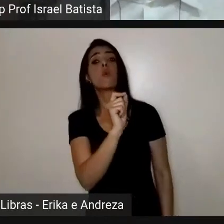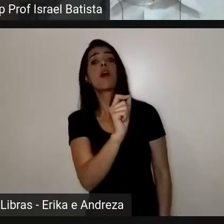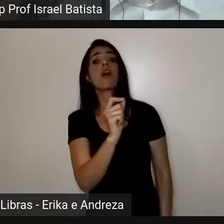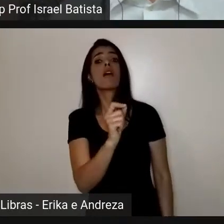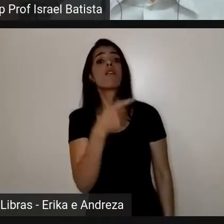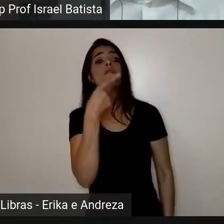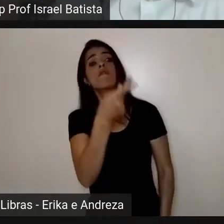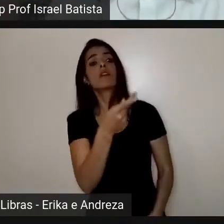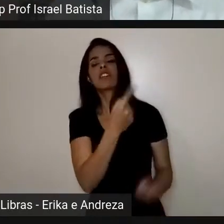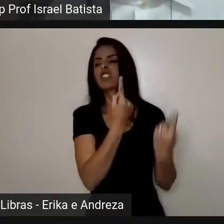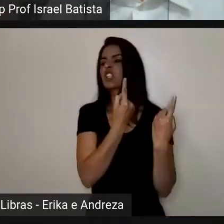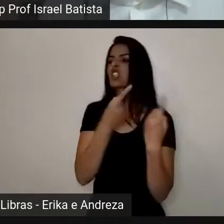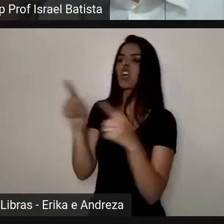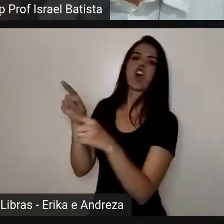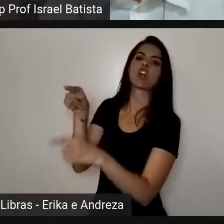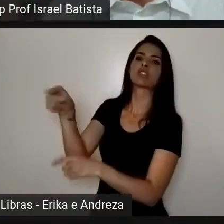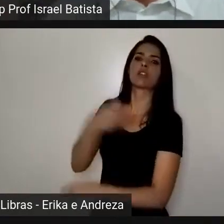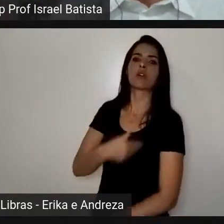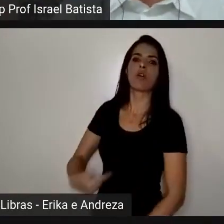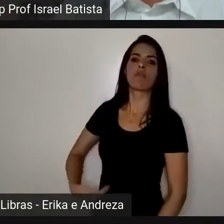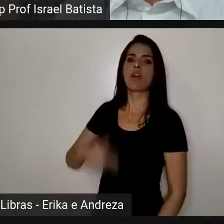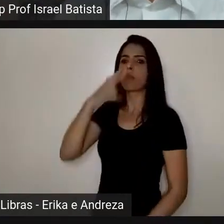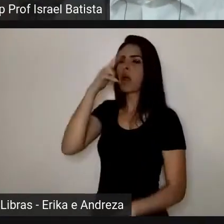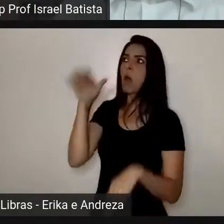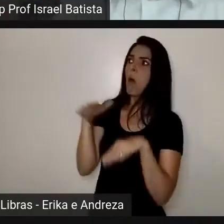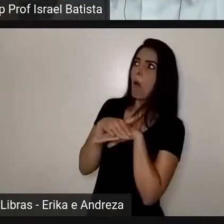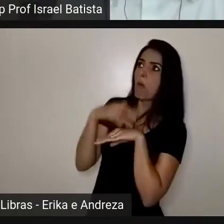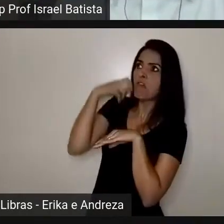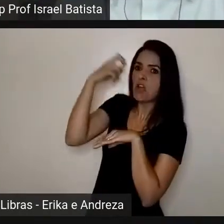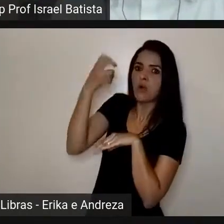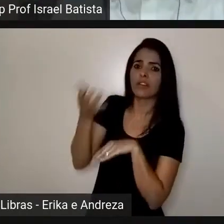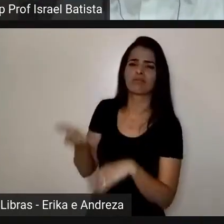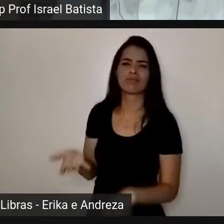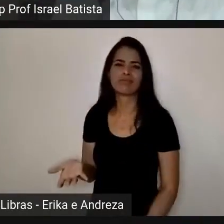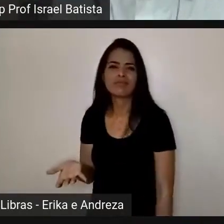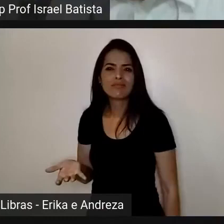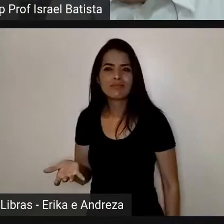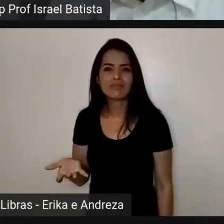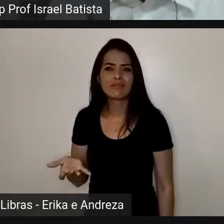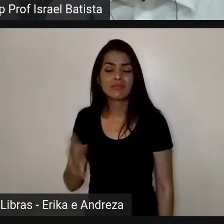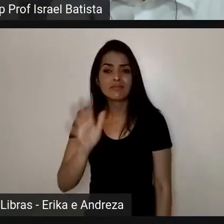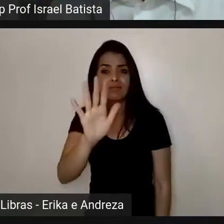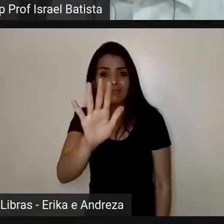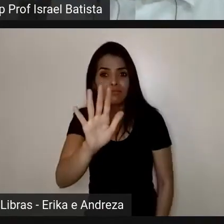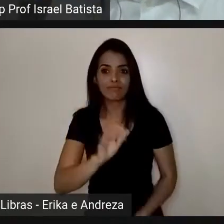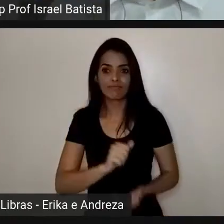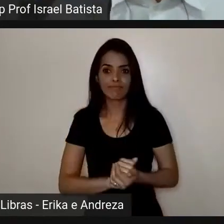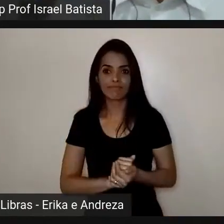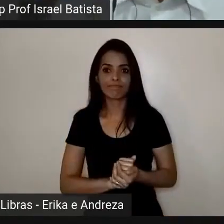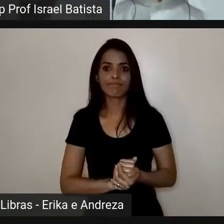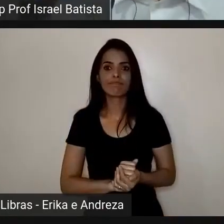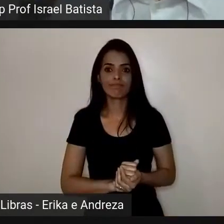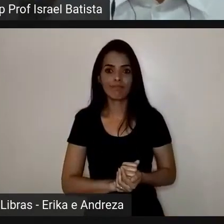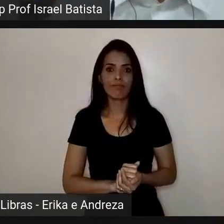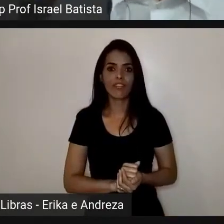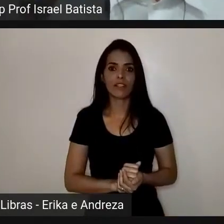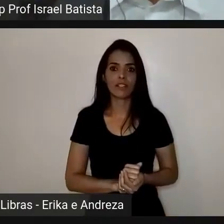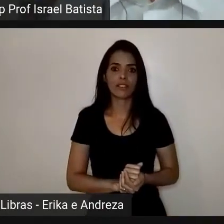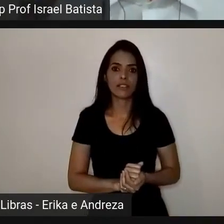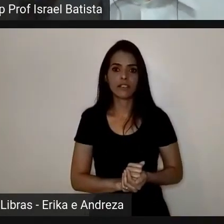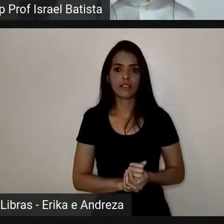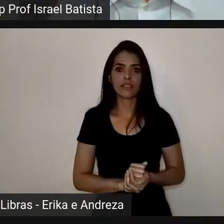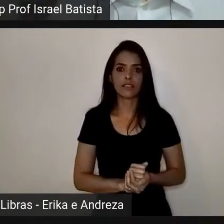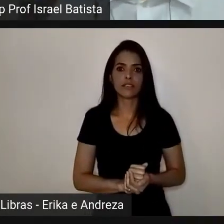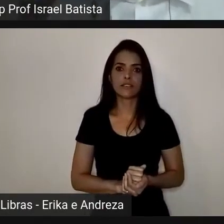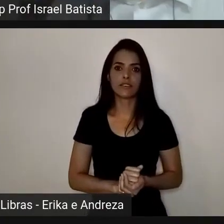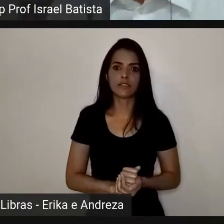colocar o governo em posição de constrangimento. E a resposta que esse cientista do INPE